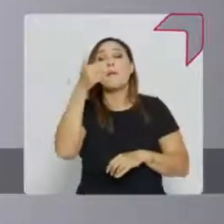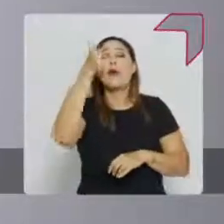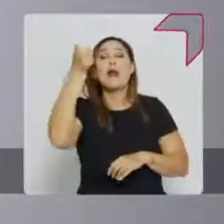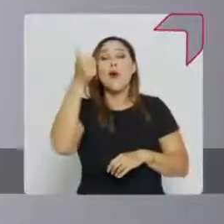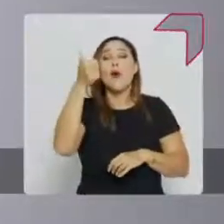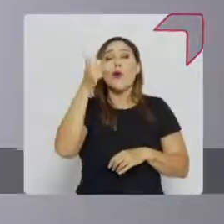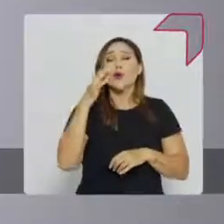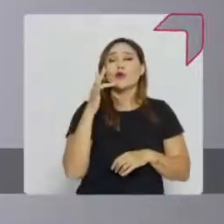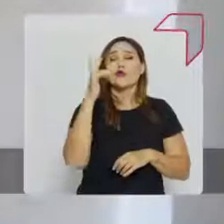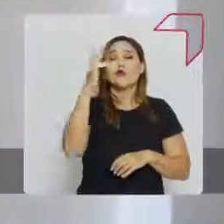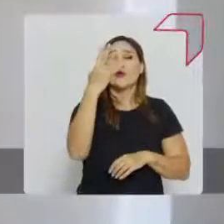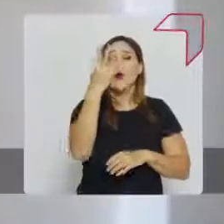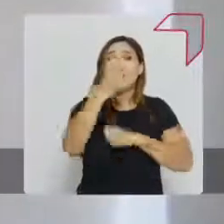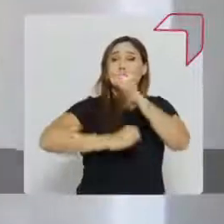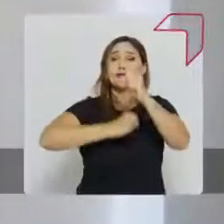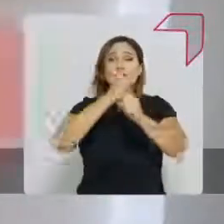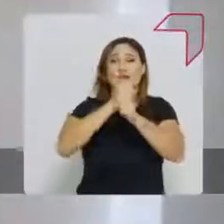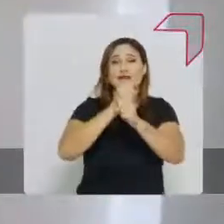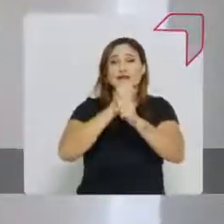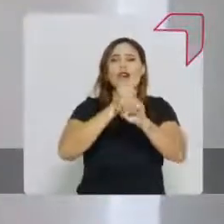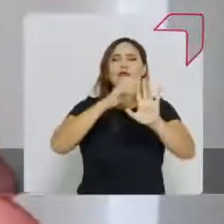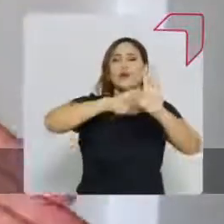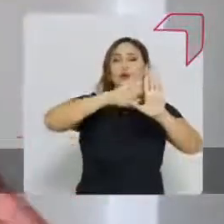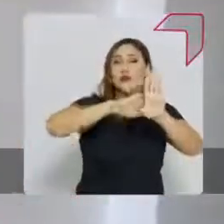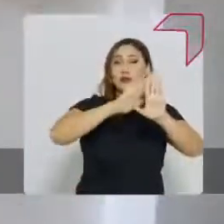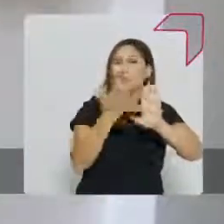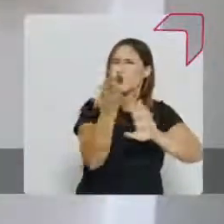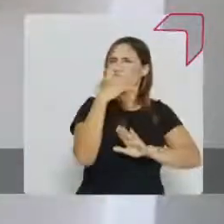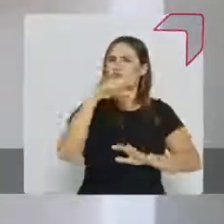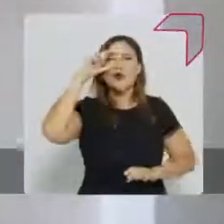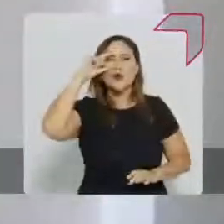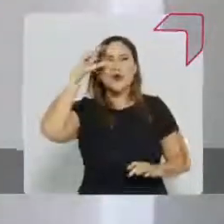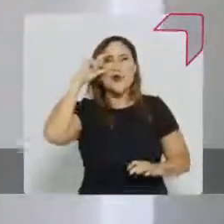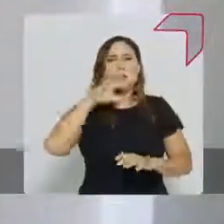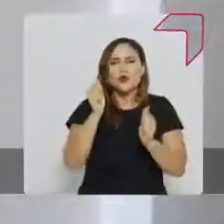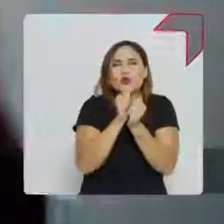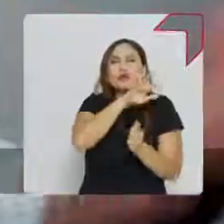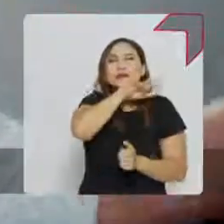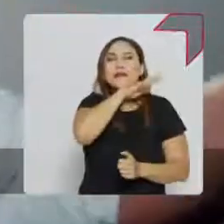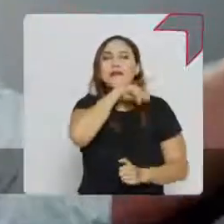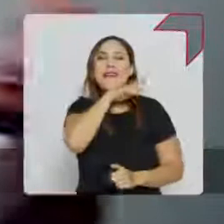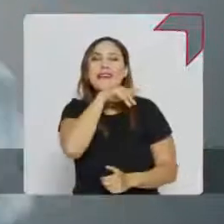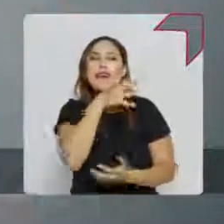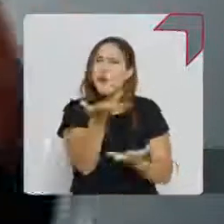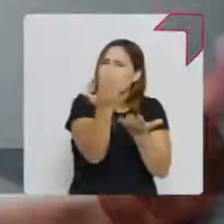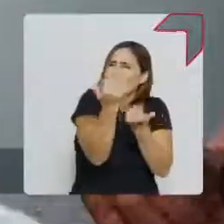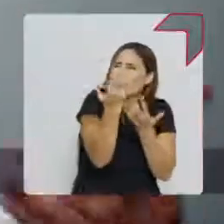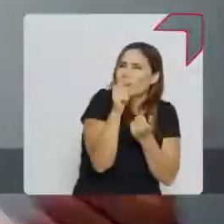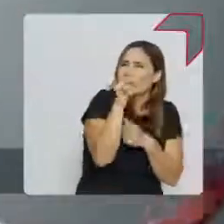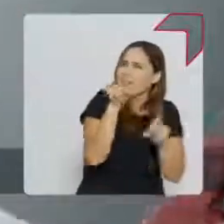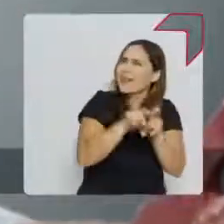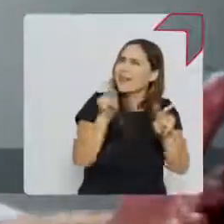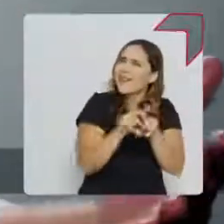para os próximos 4 anos. Nesse segundo turno, todo mundo tá com o Zé. Vem com o Zé também pelos animais. 13. Vamos juntos, você